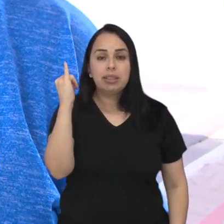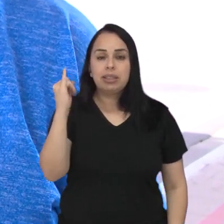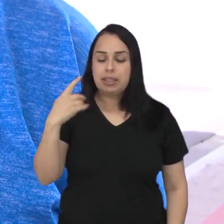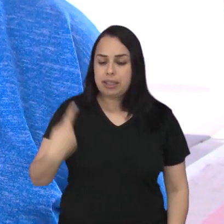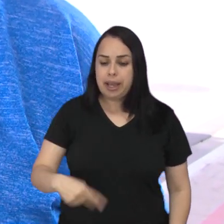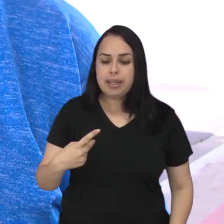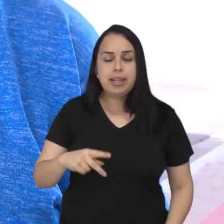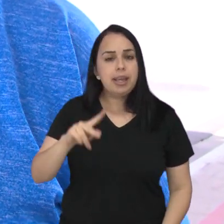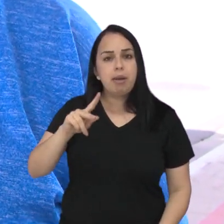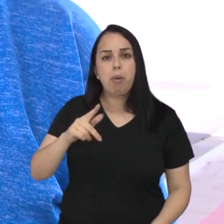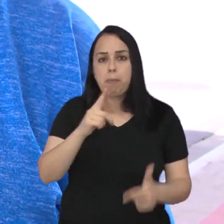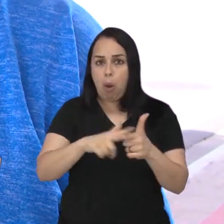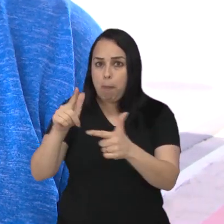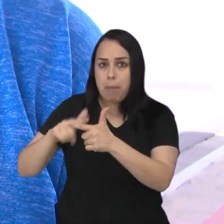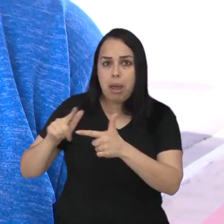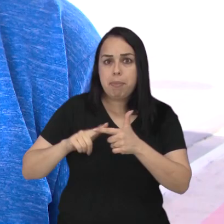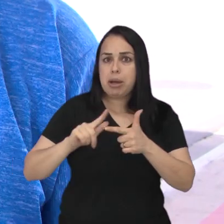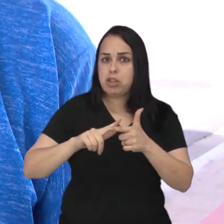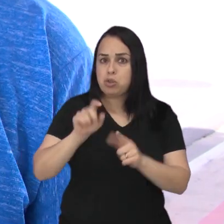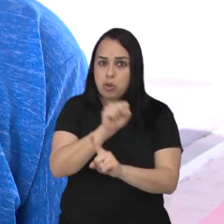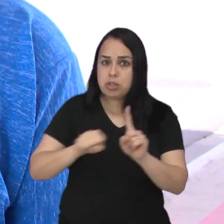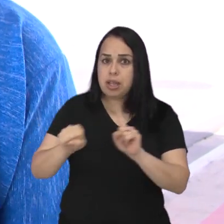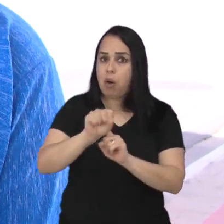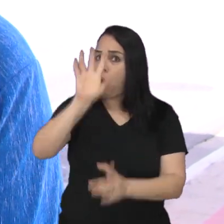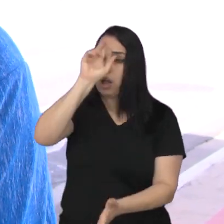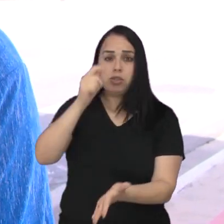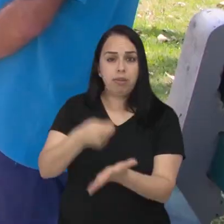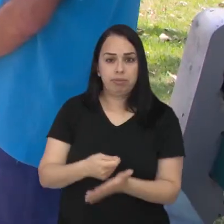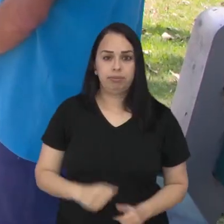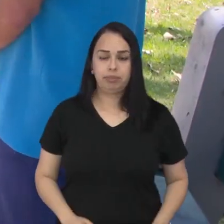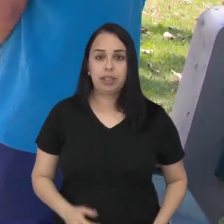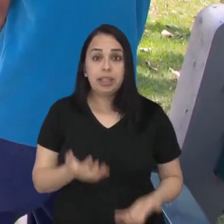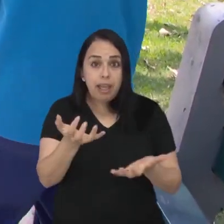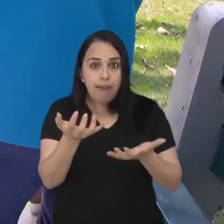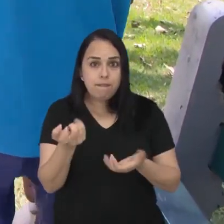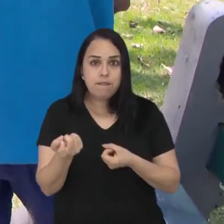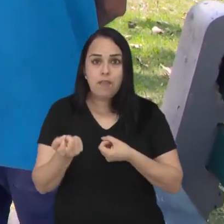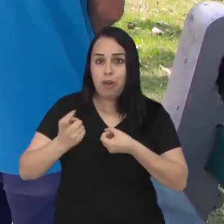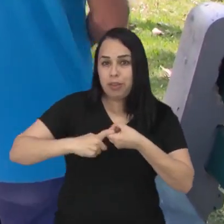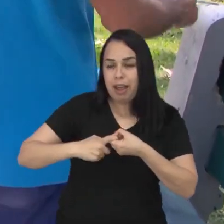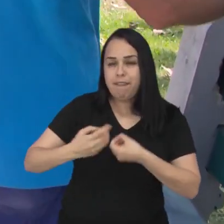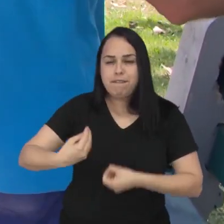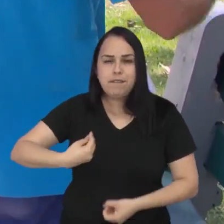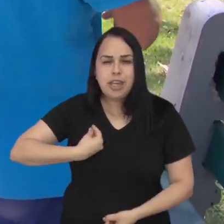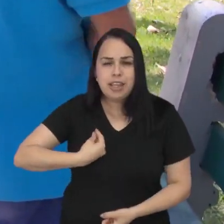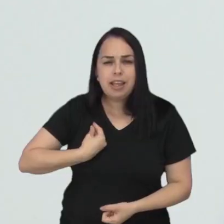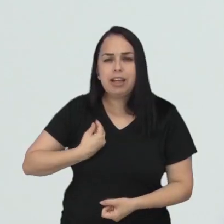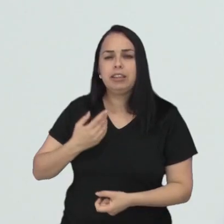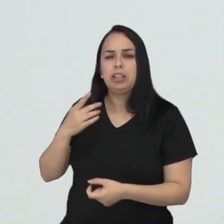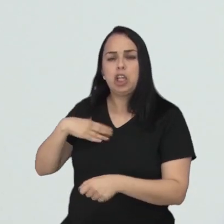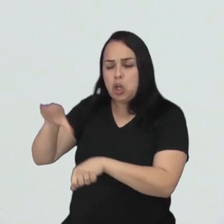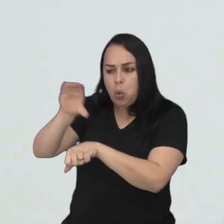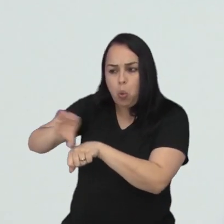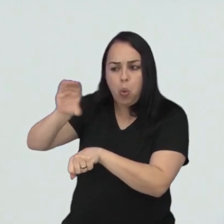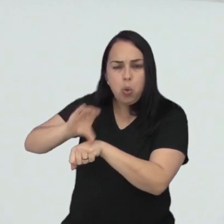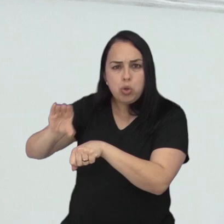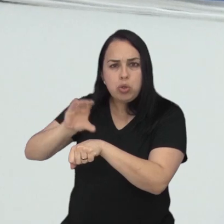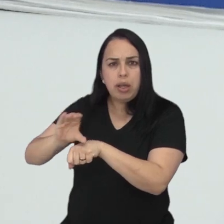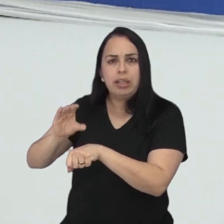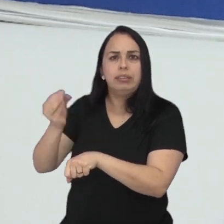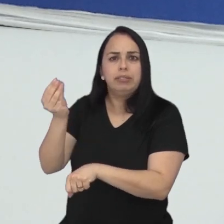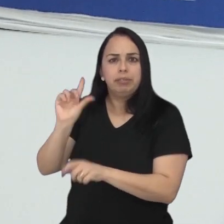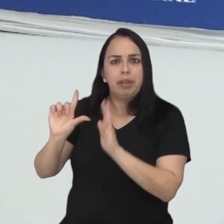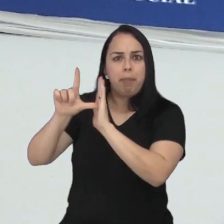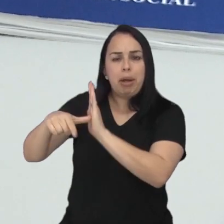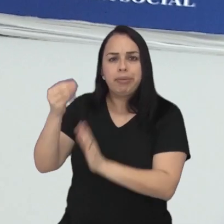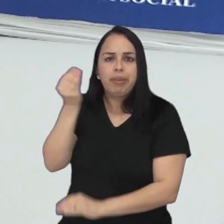que o município possa resolver os seus problemas sociais. Quem deseja recomeçar a vida e buscar uma recolocação